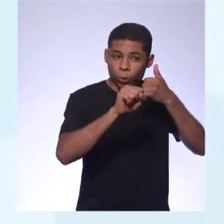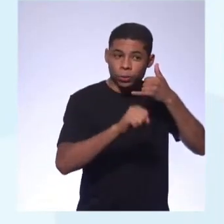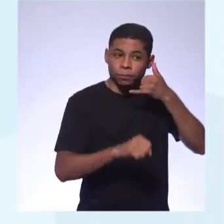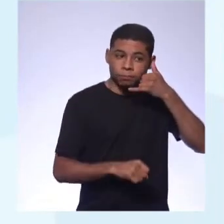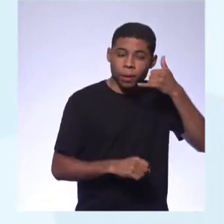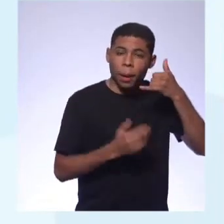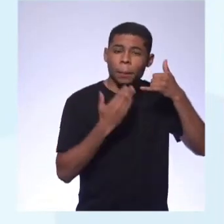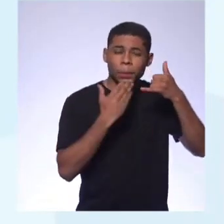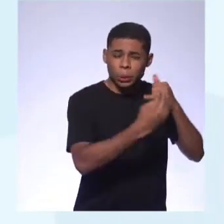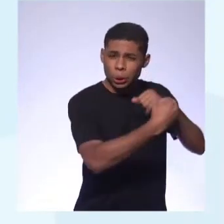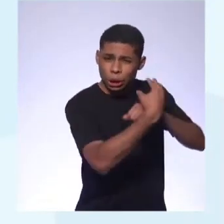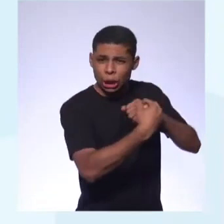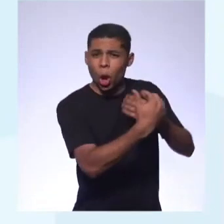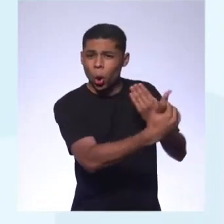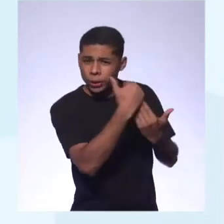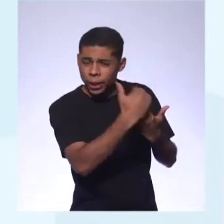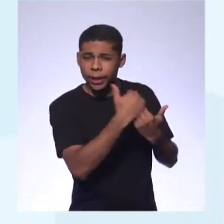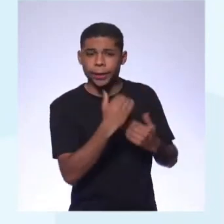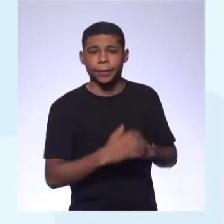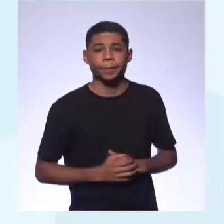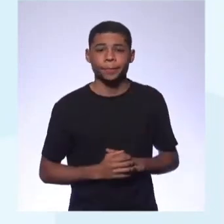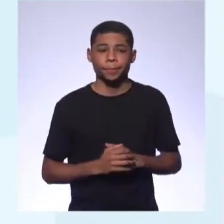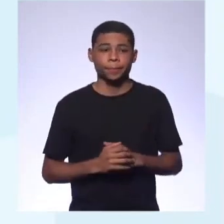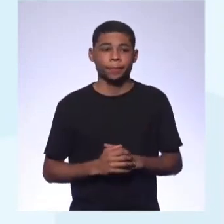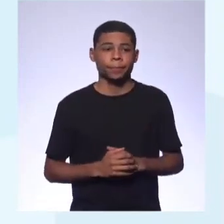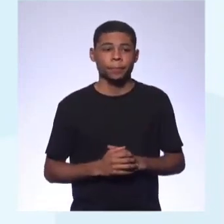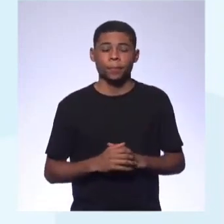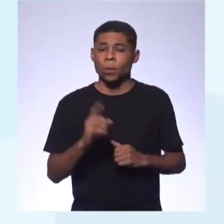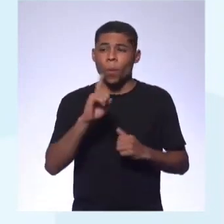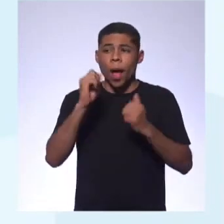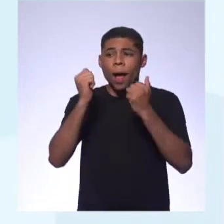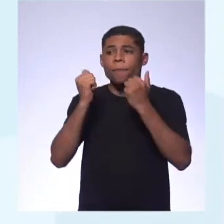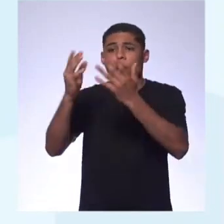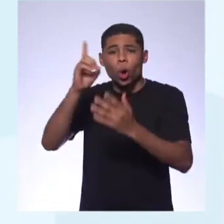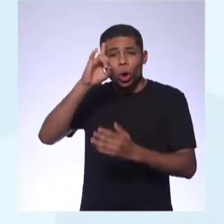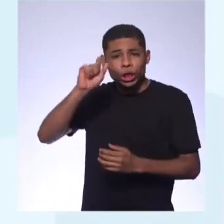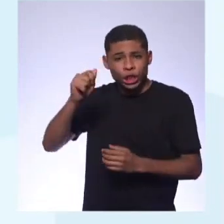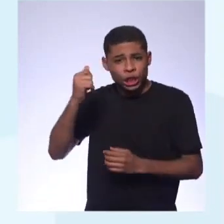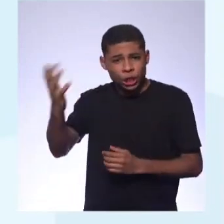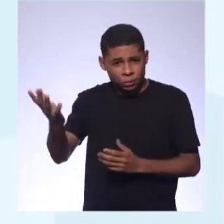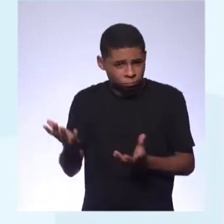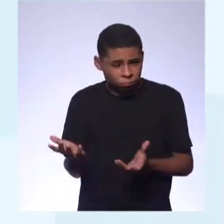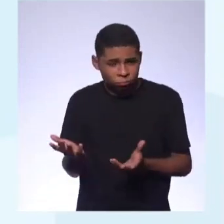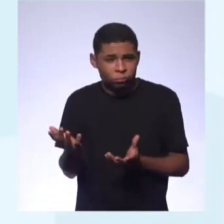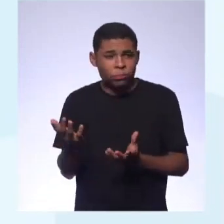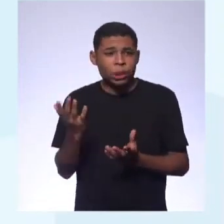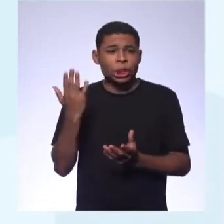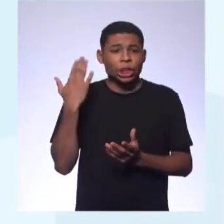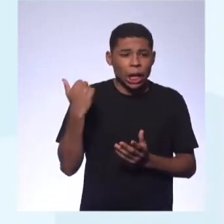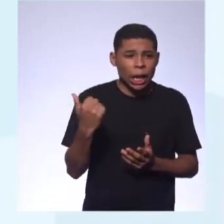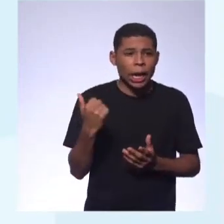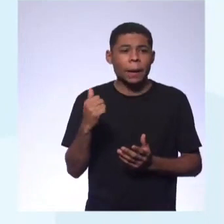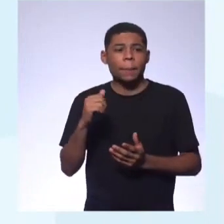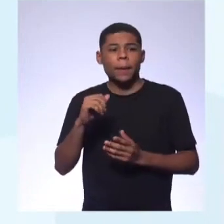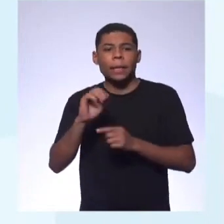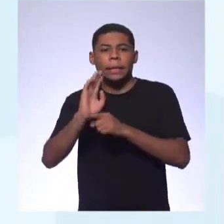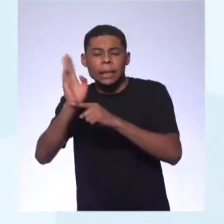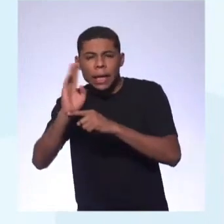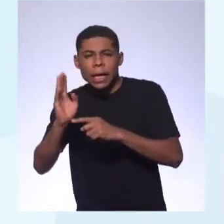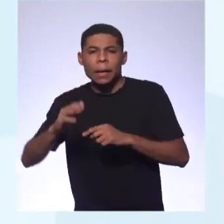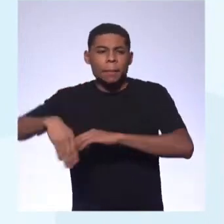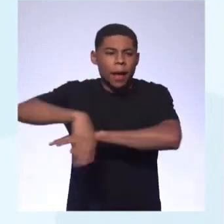pedindo conselho. Não é lá fora o dia que me chama assim,